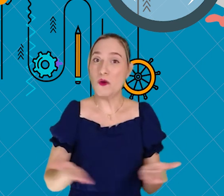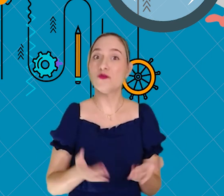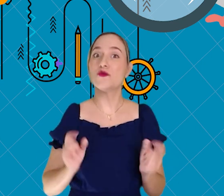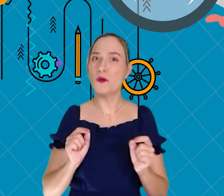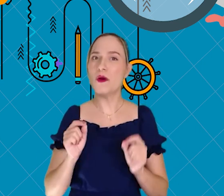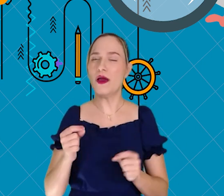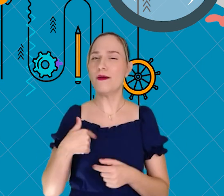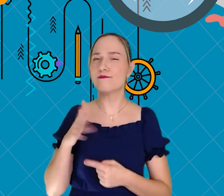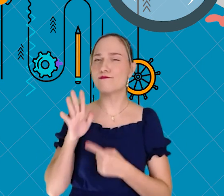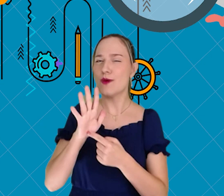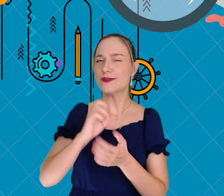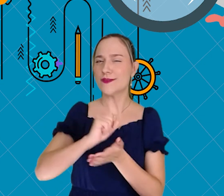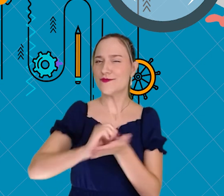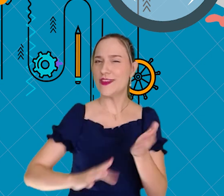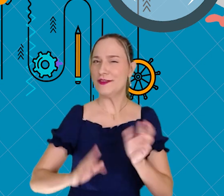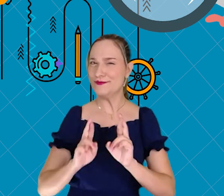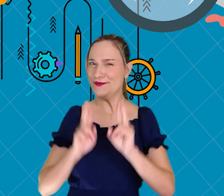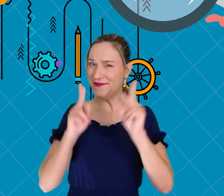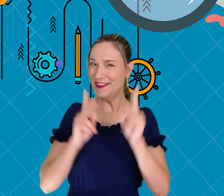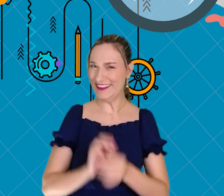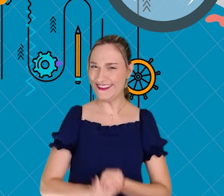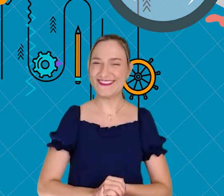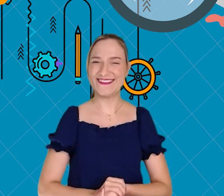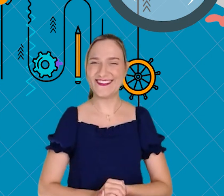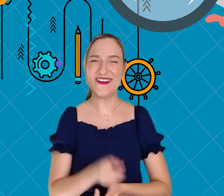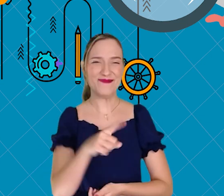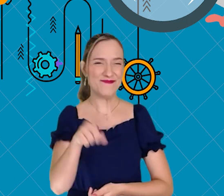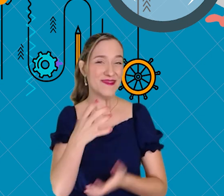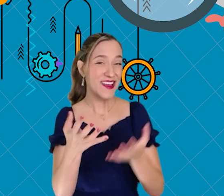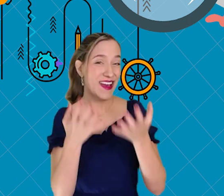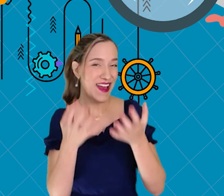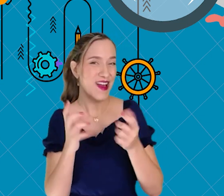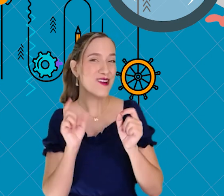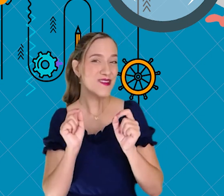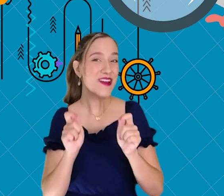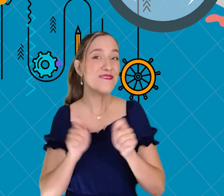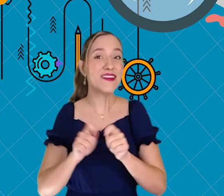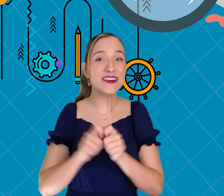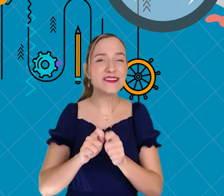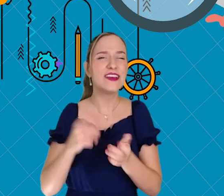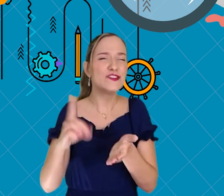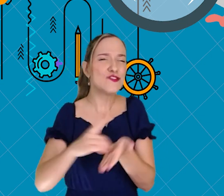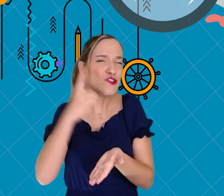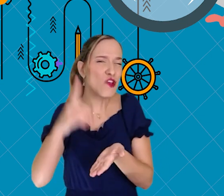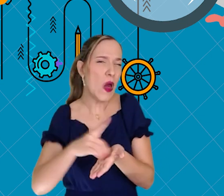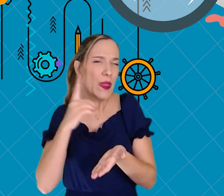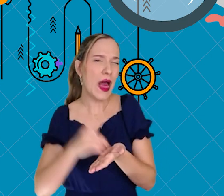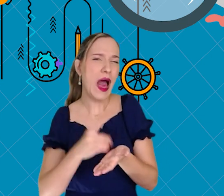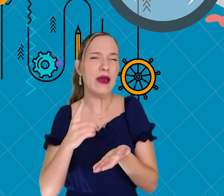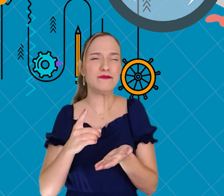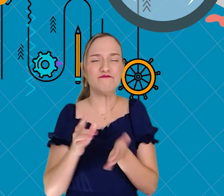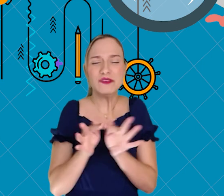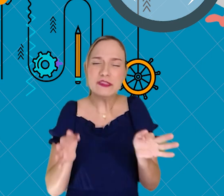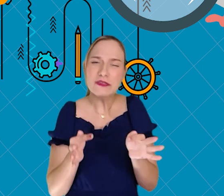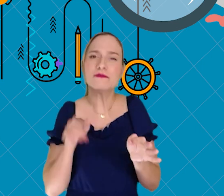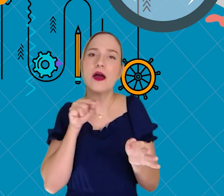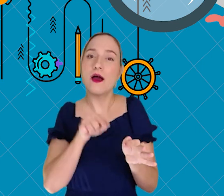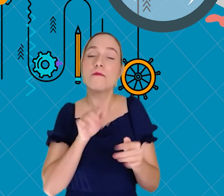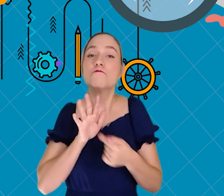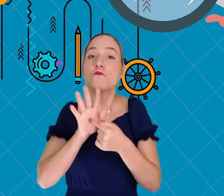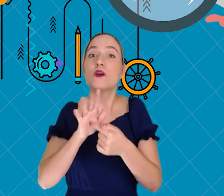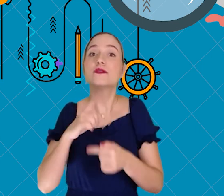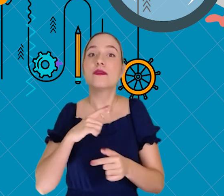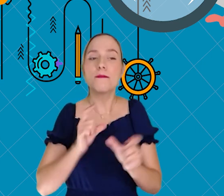hoje eu trouxe uma atividade diferente. Que tal construirmos um pequeno dicionário mostrando